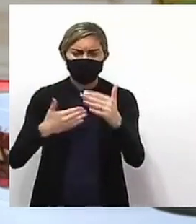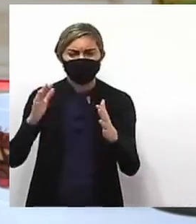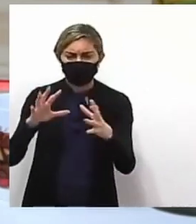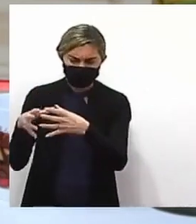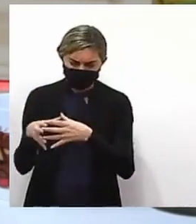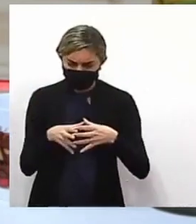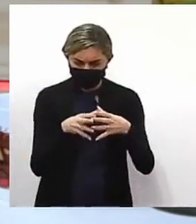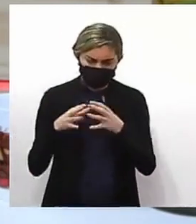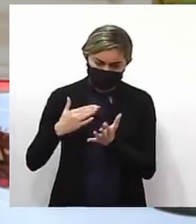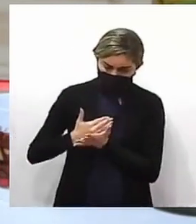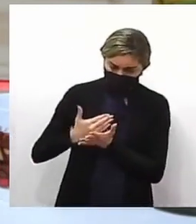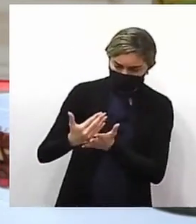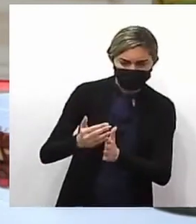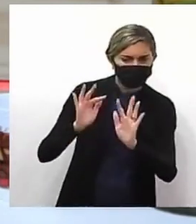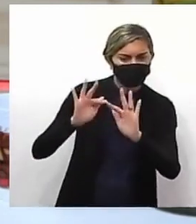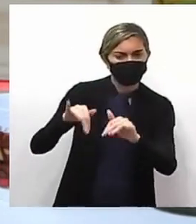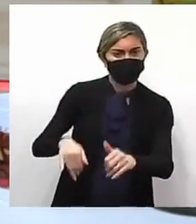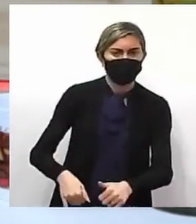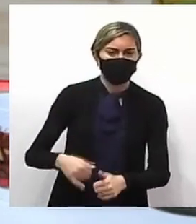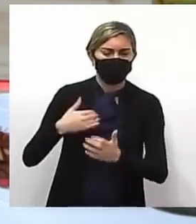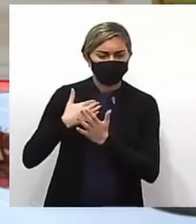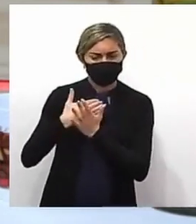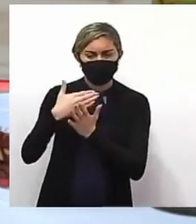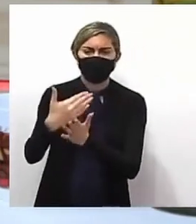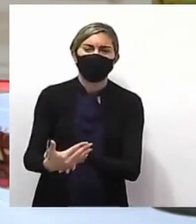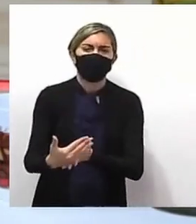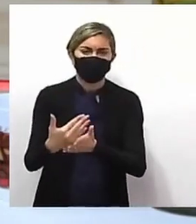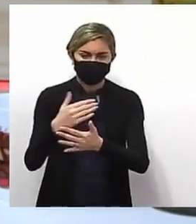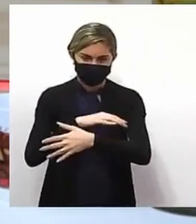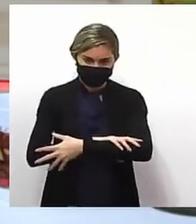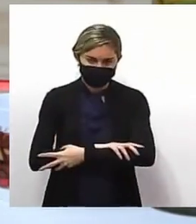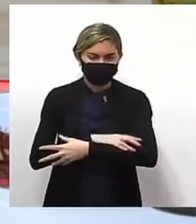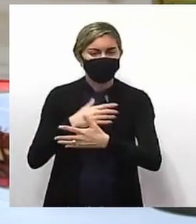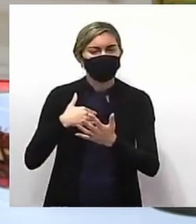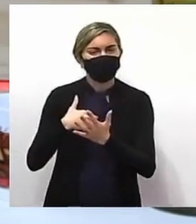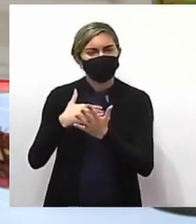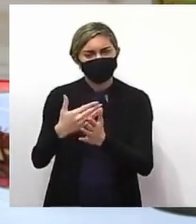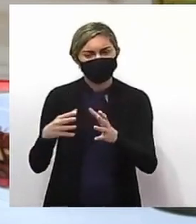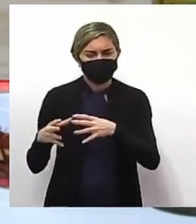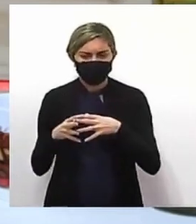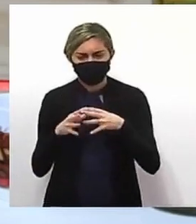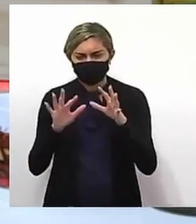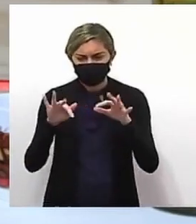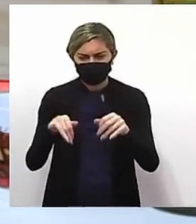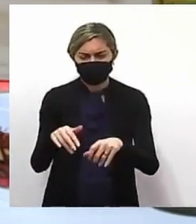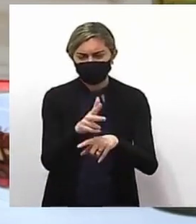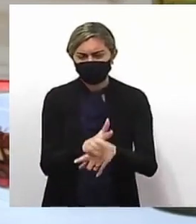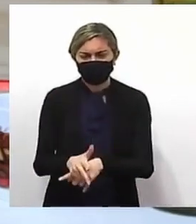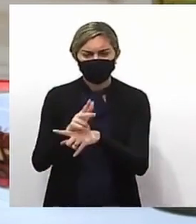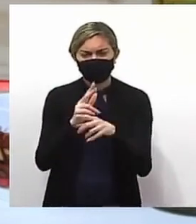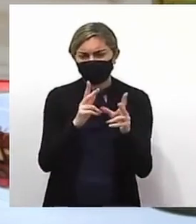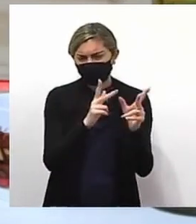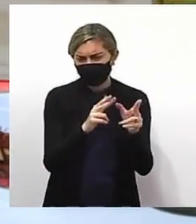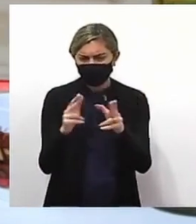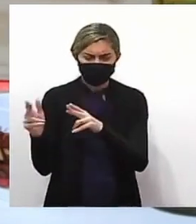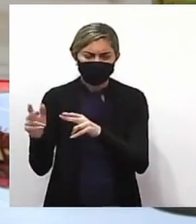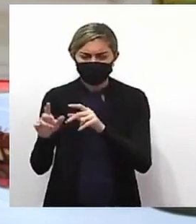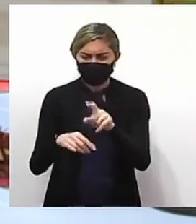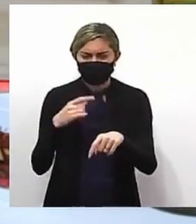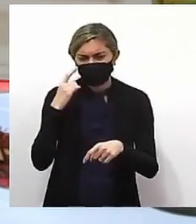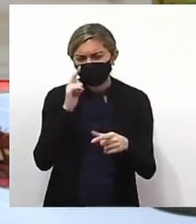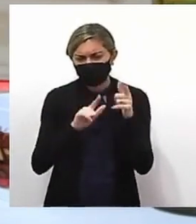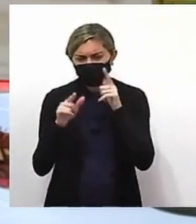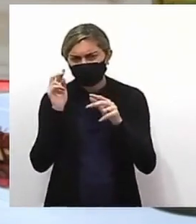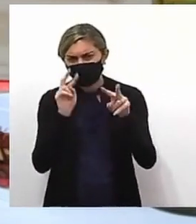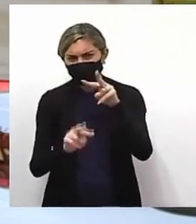coletivo do começo ao fim, né? Ali no finzinho do filme, quando tem toda essa sequência da despescagem, você